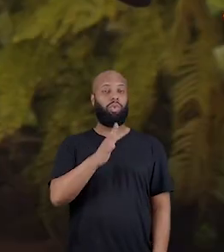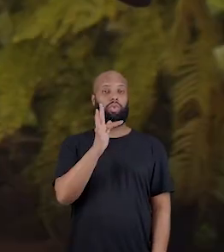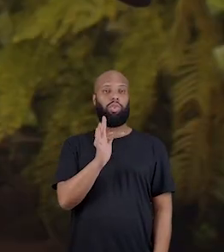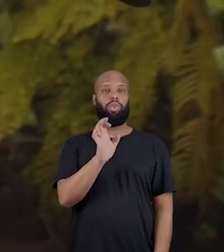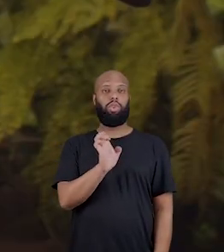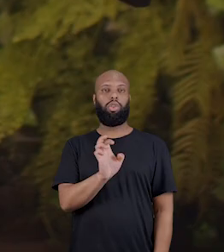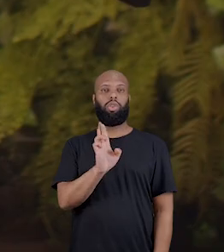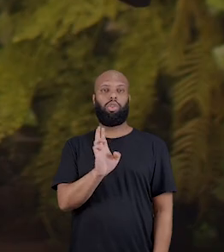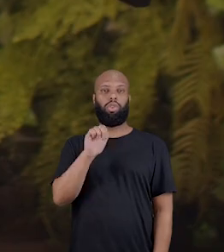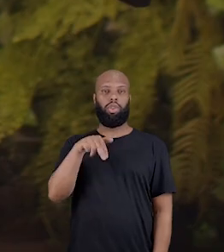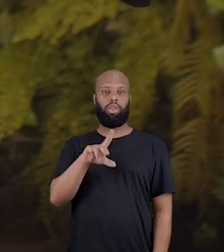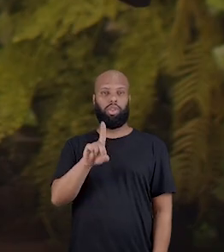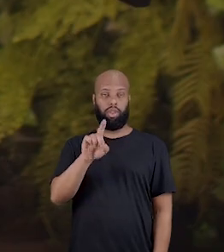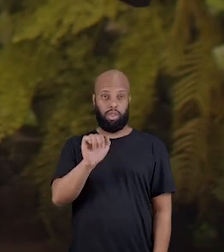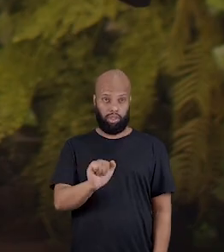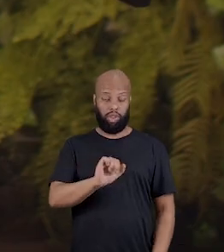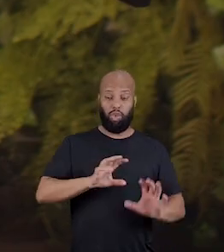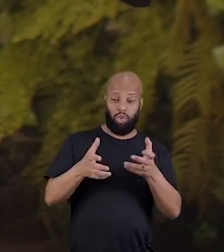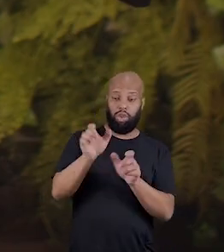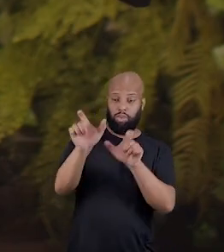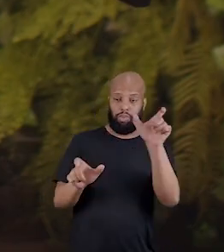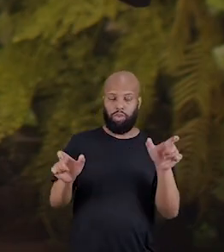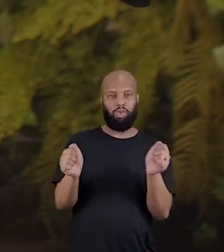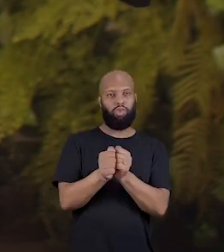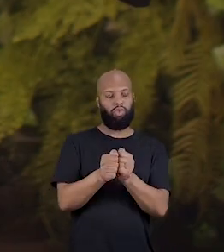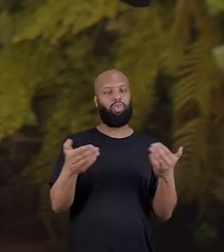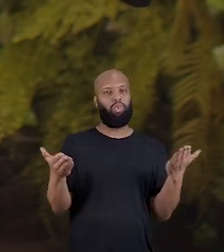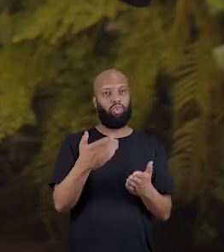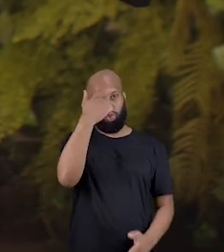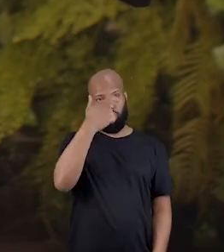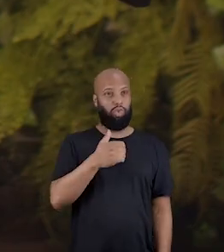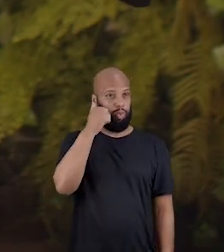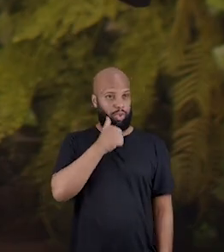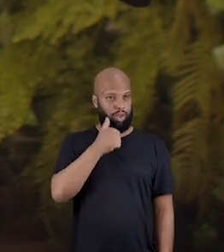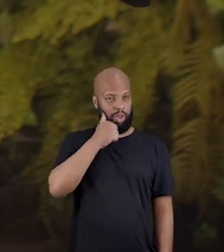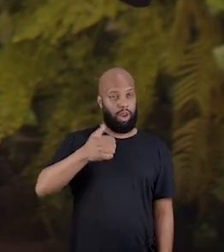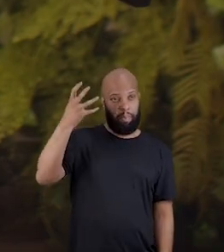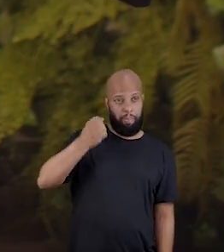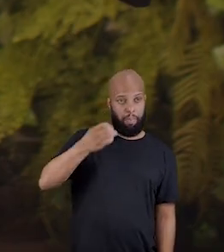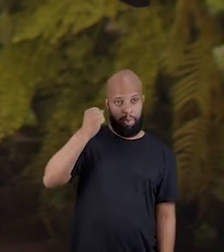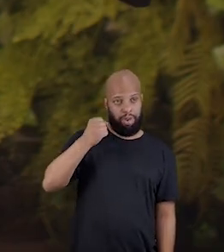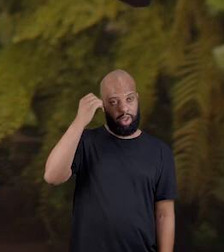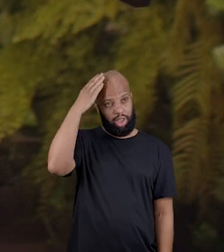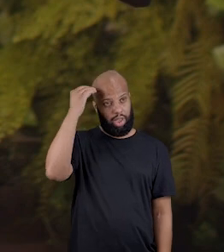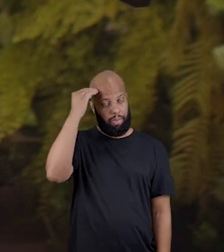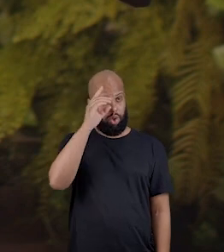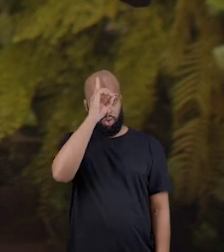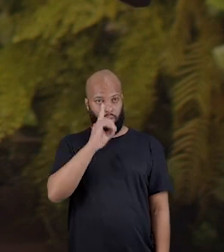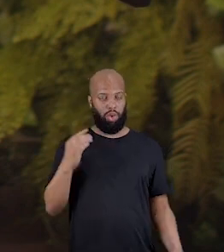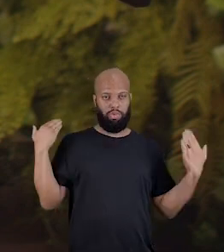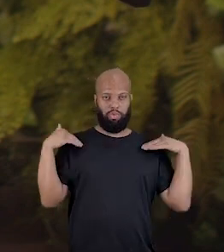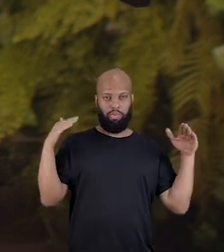Eu sou a Fernanda Botelho, da Comunidade Integrada Pessoas, e vou te acompanhar hoje. Eu sou uma mulher branca, de